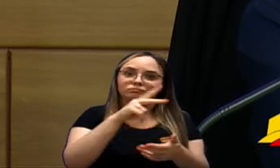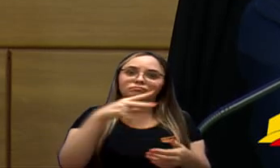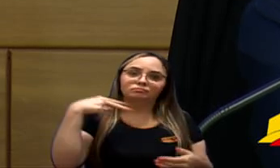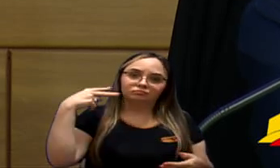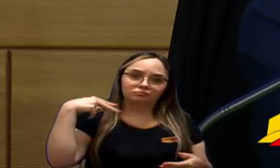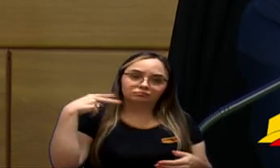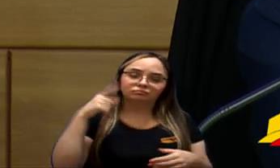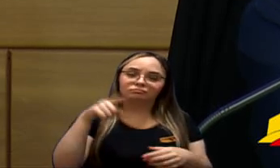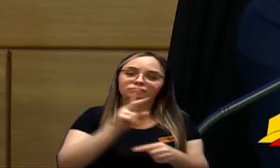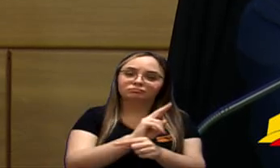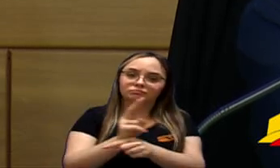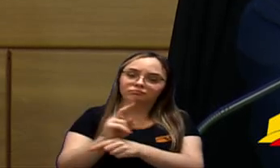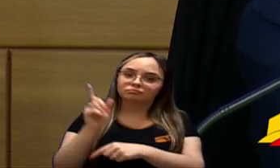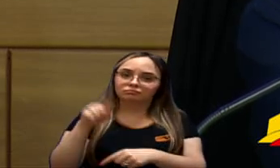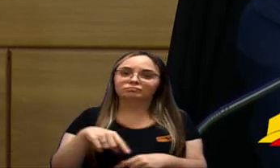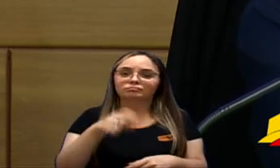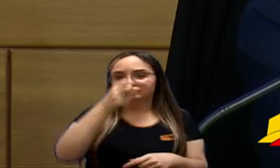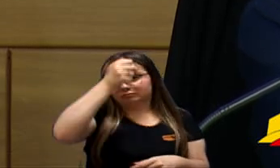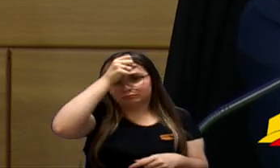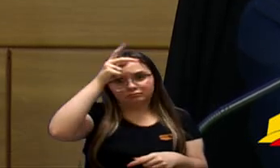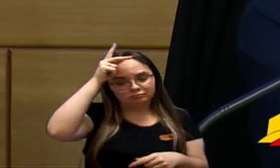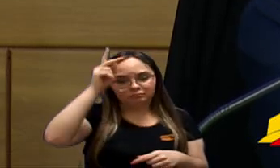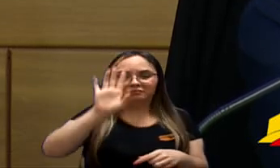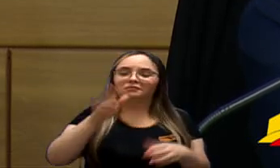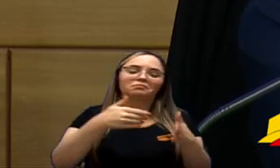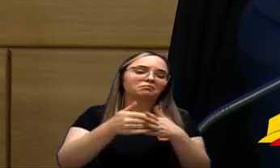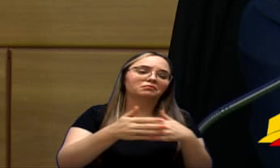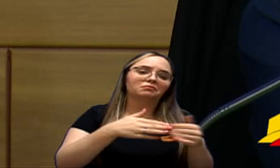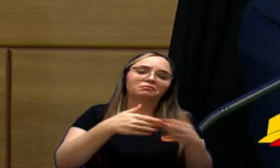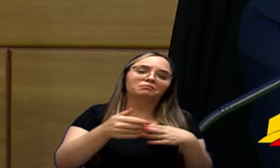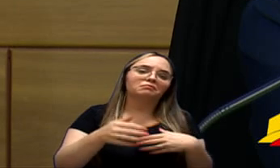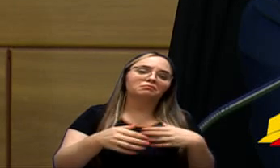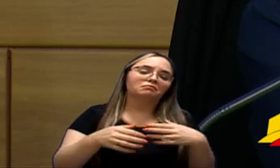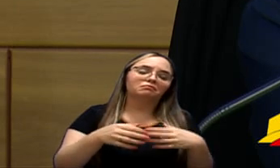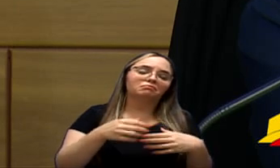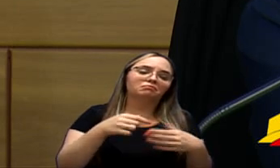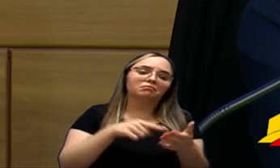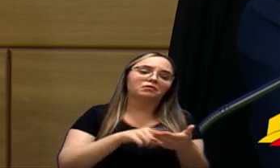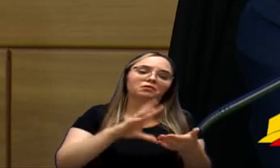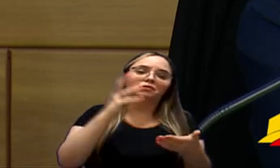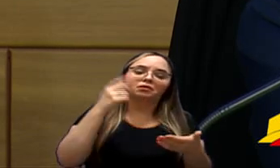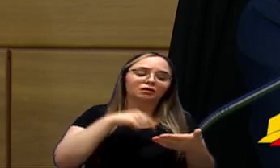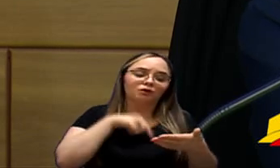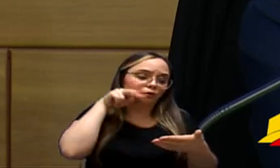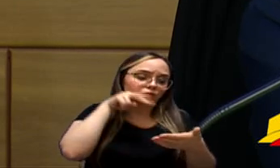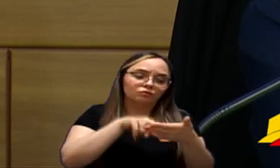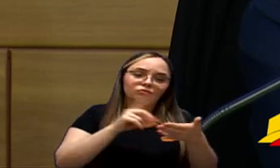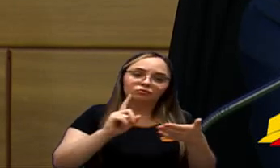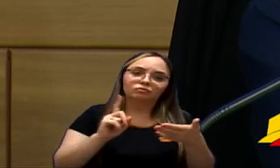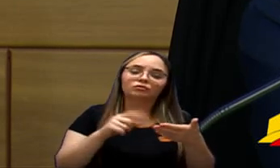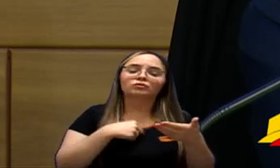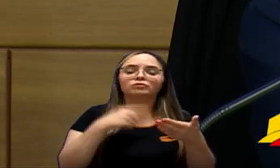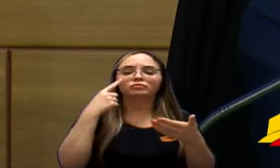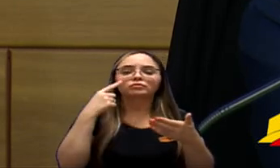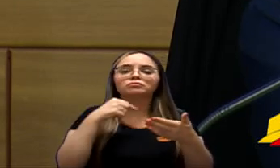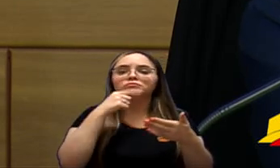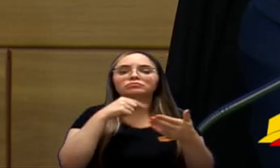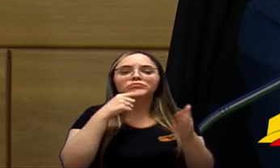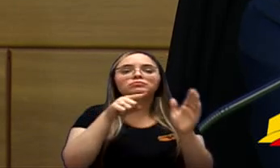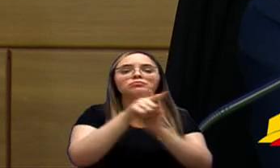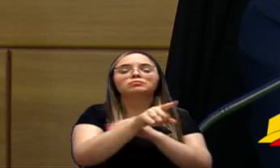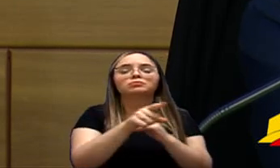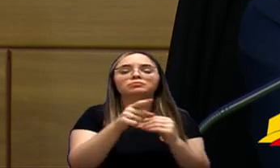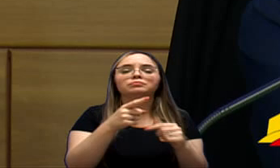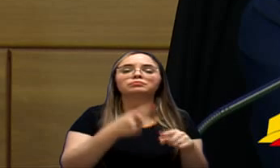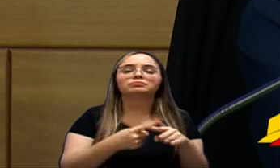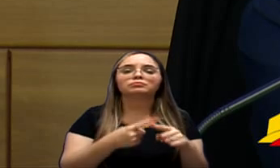vereador, fiscalizar o poder público, independente se é a situação ou não. Eu não vi em nenhum momento o vereador questionar o